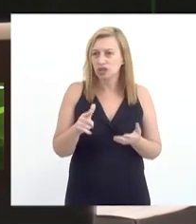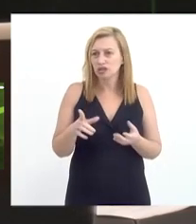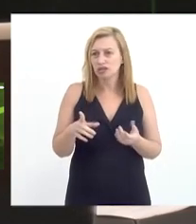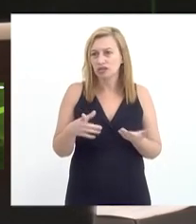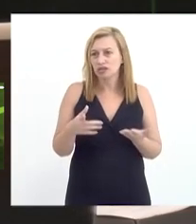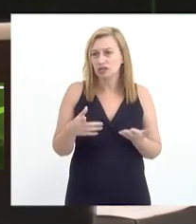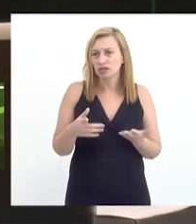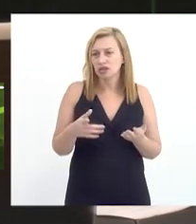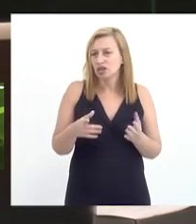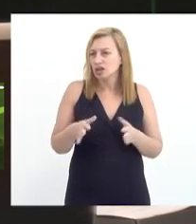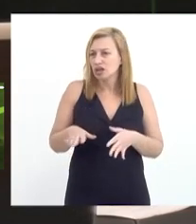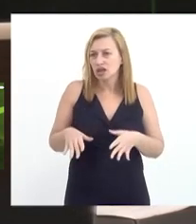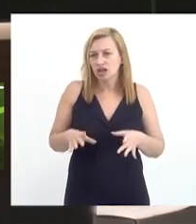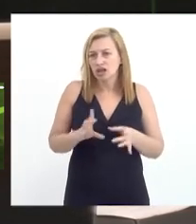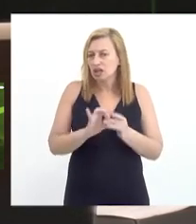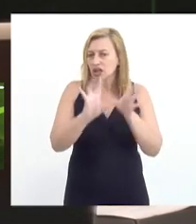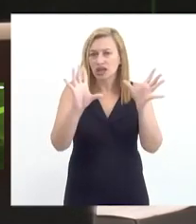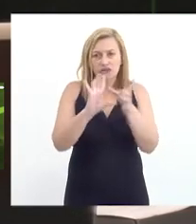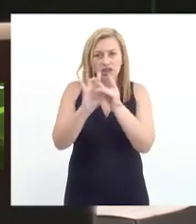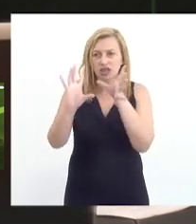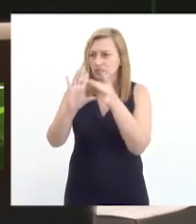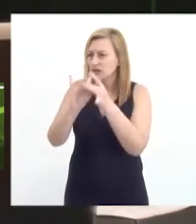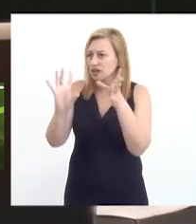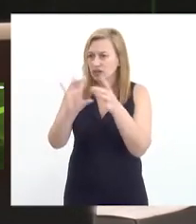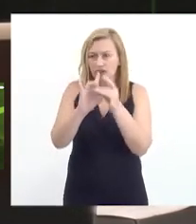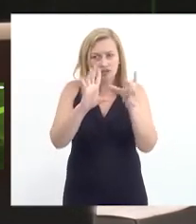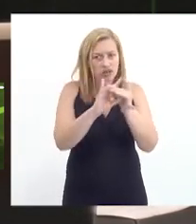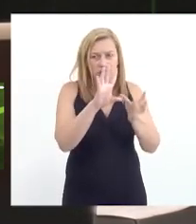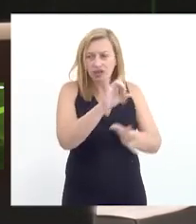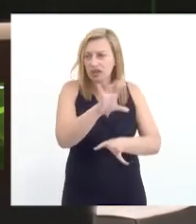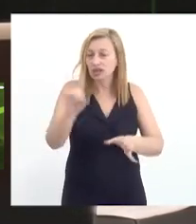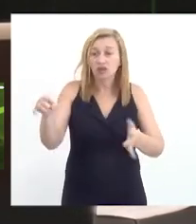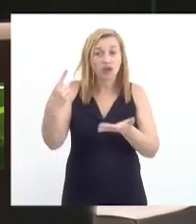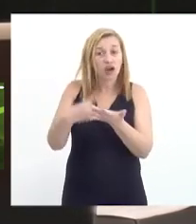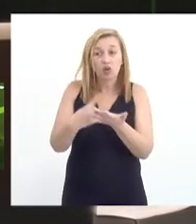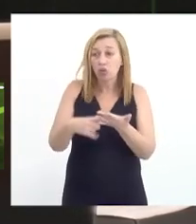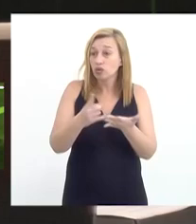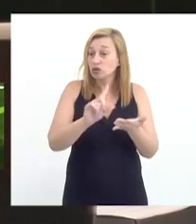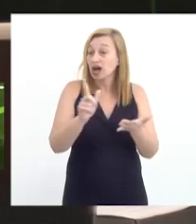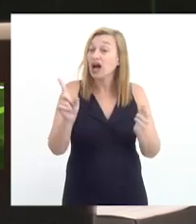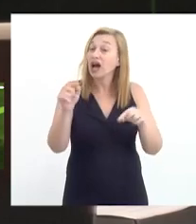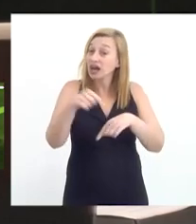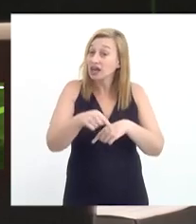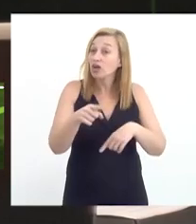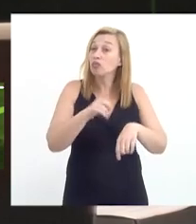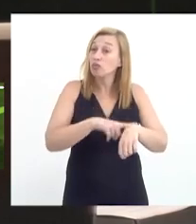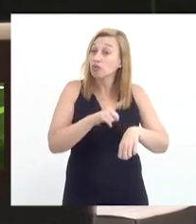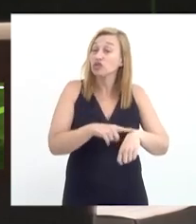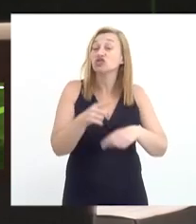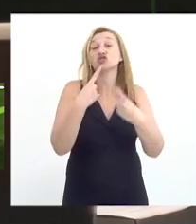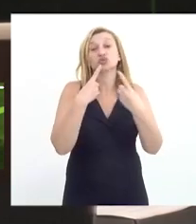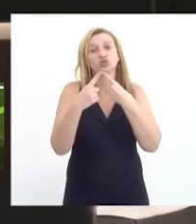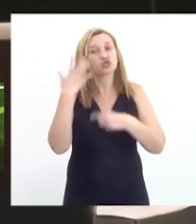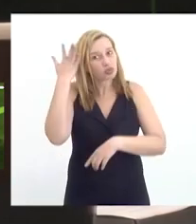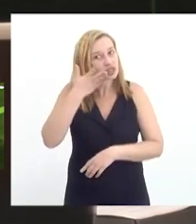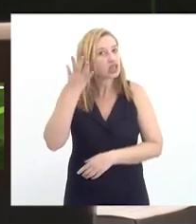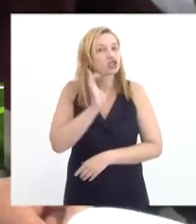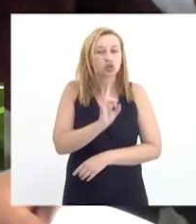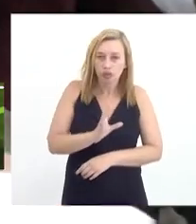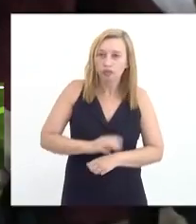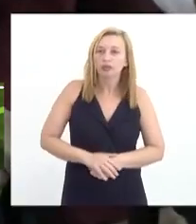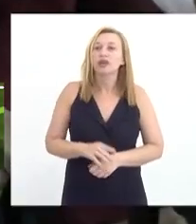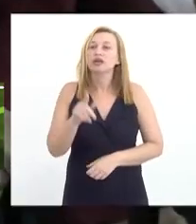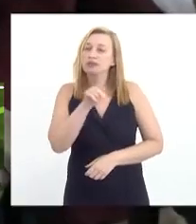Pode caminhar Fazer da forma Que for Mas aqui Aqui É o momento De discutir As mensagens Então Esse